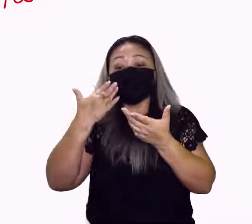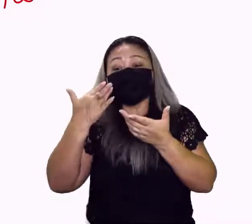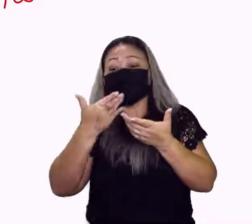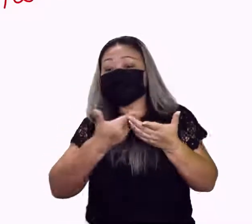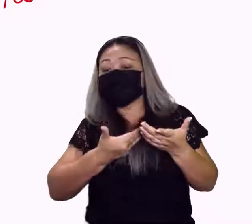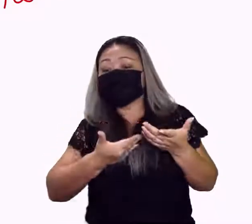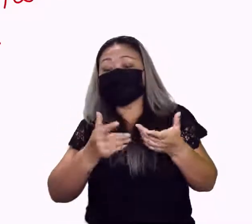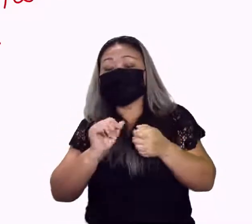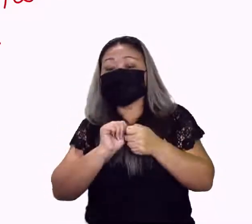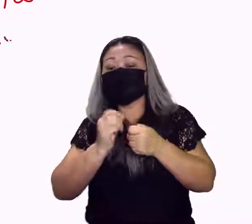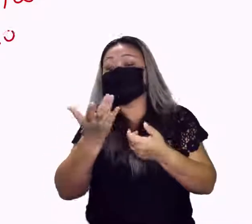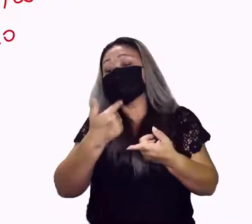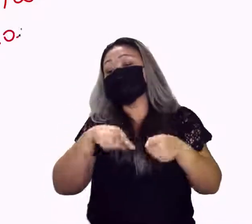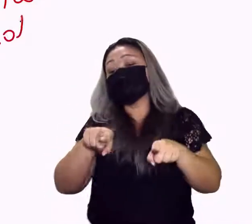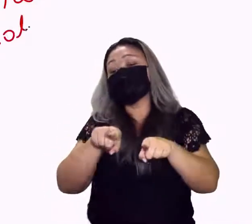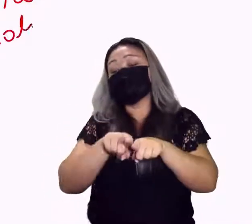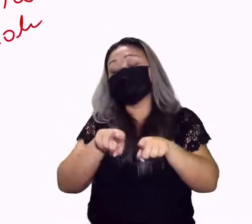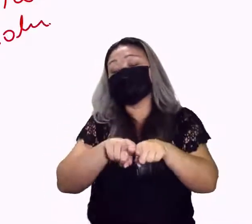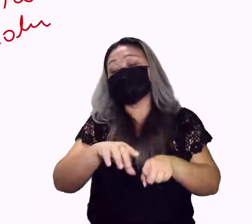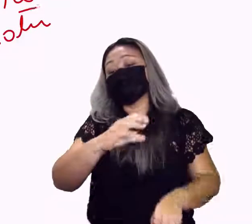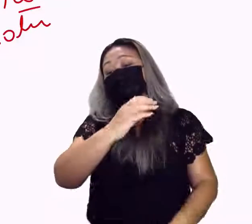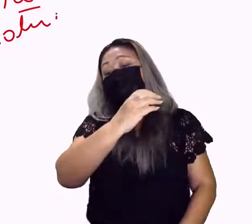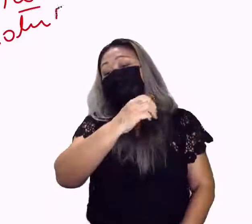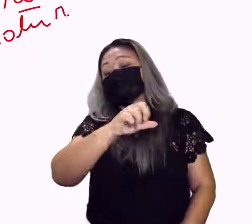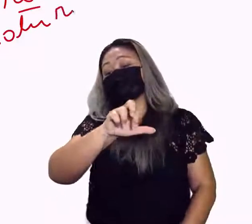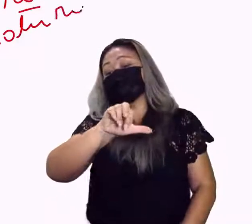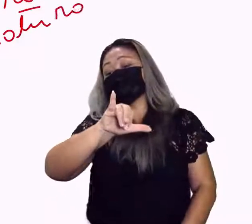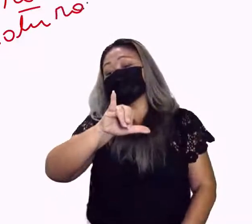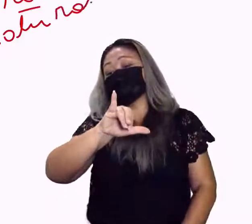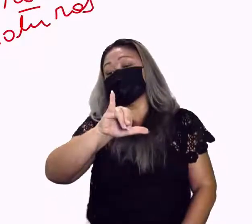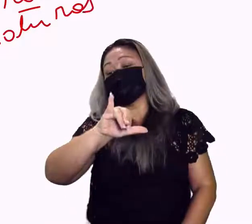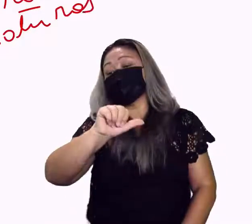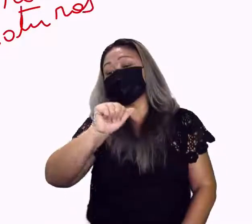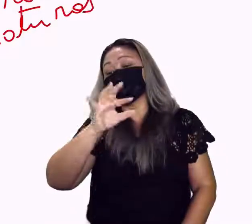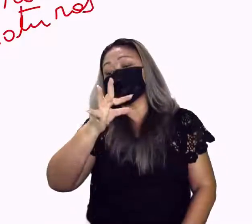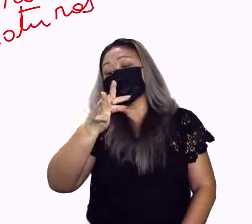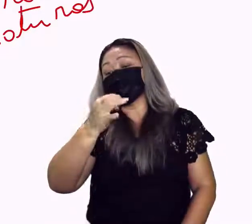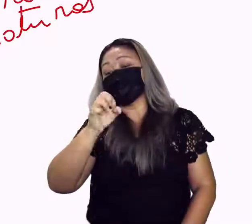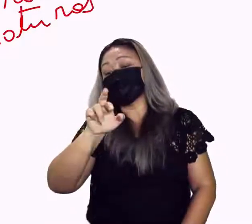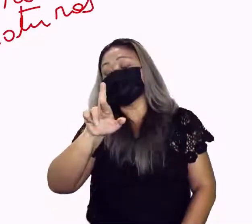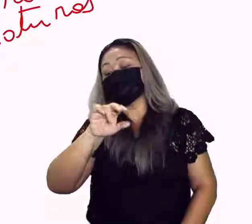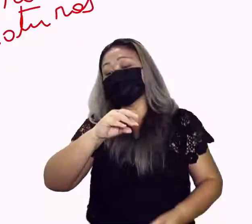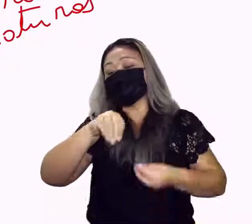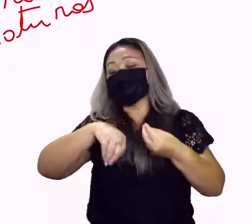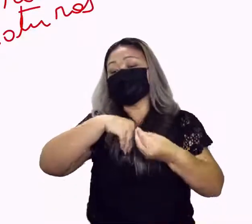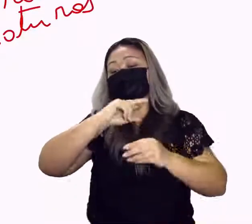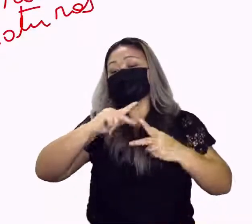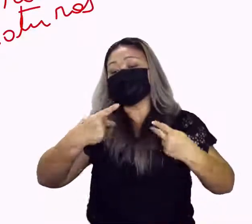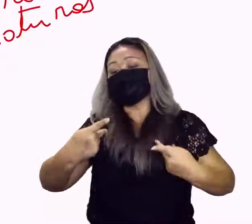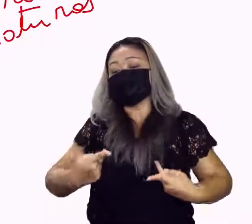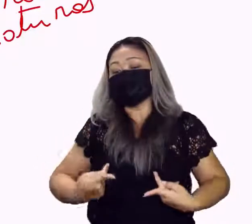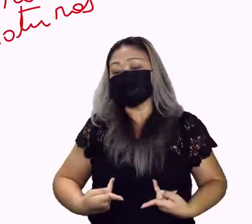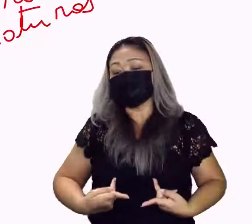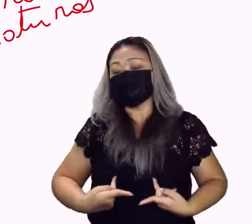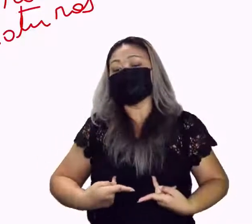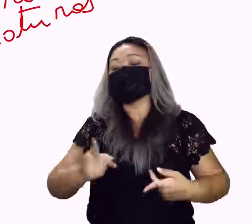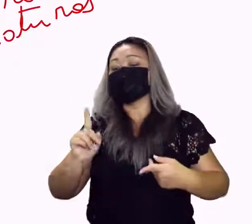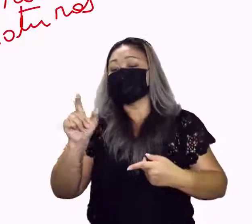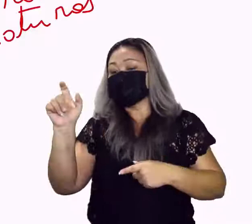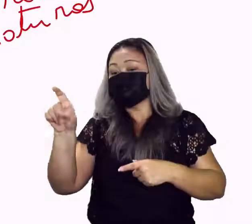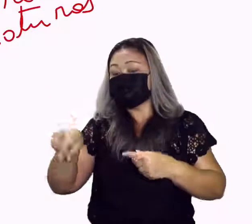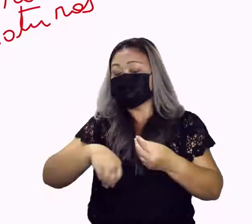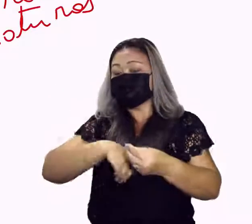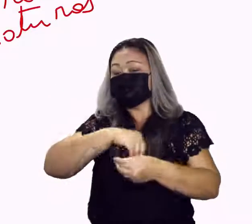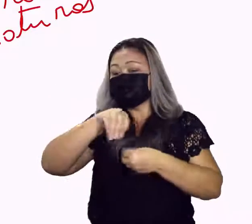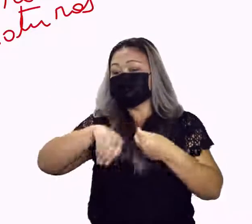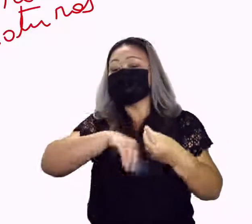e criaturas. Isso aqui, ó. É alegórico. E mágico, tem que ter suas magias.